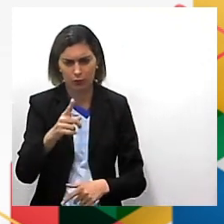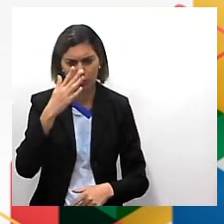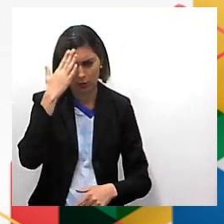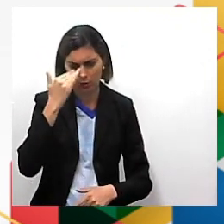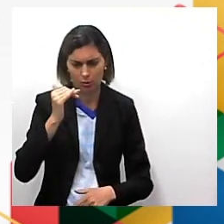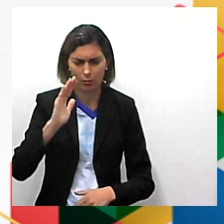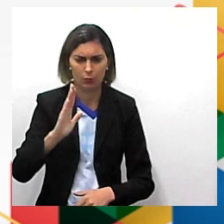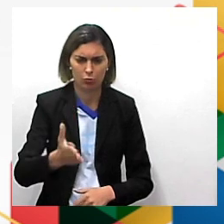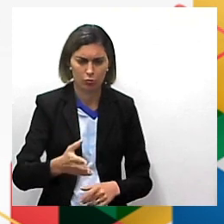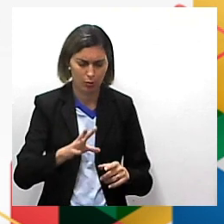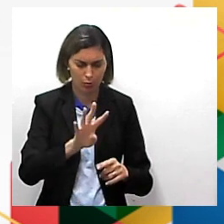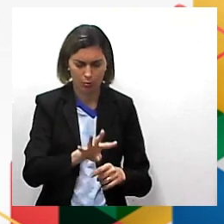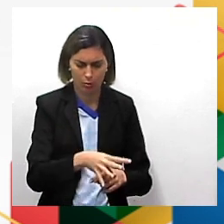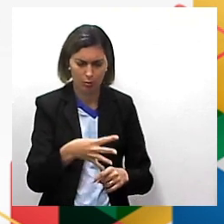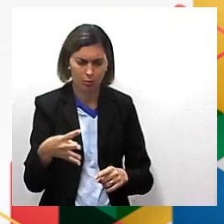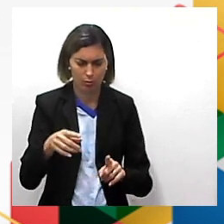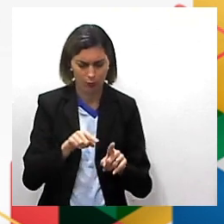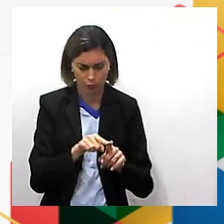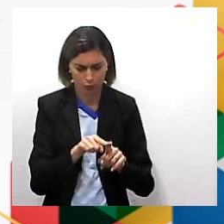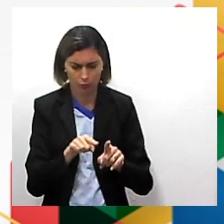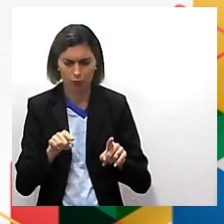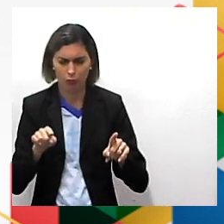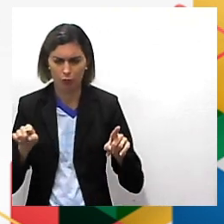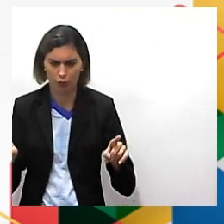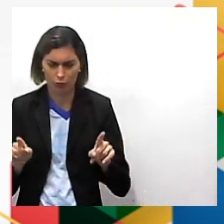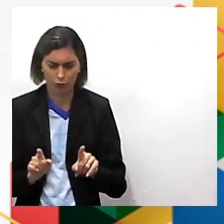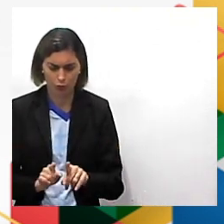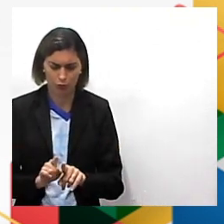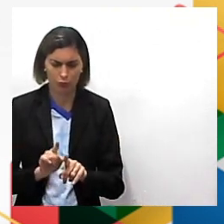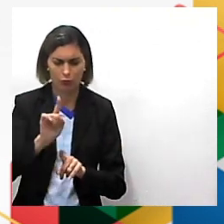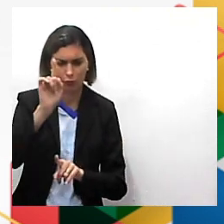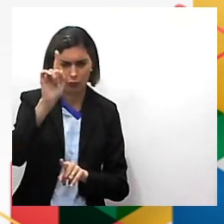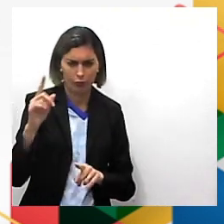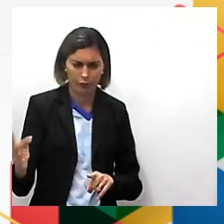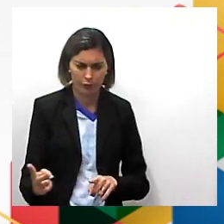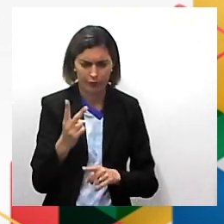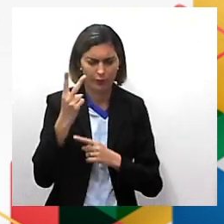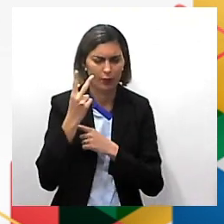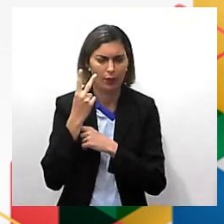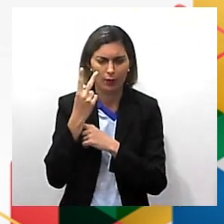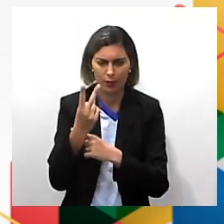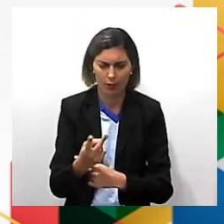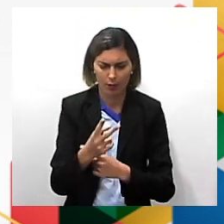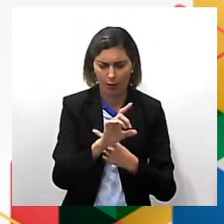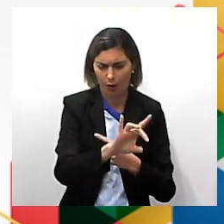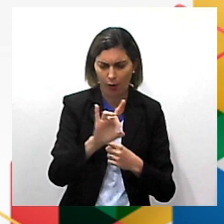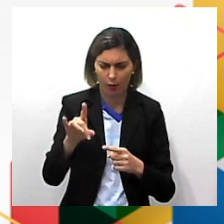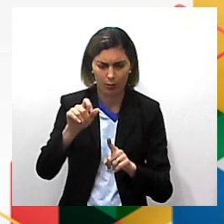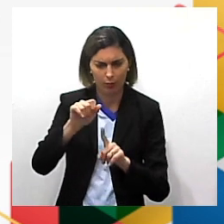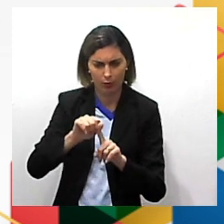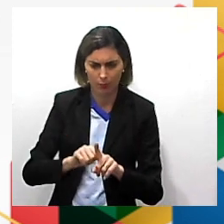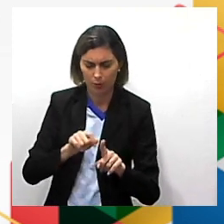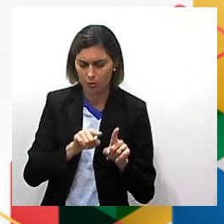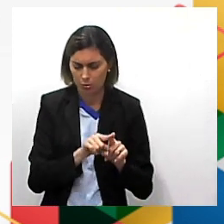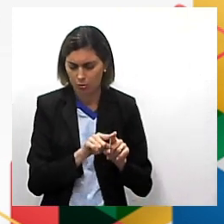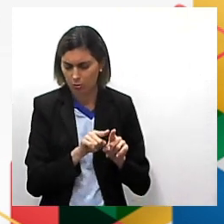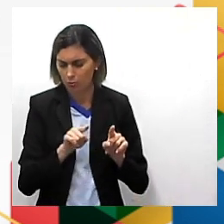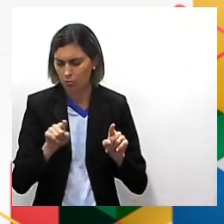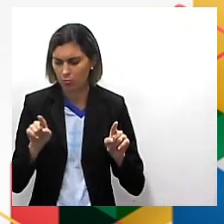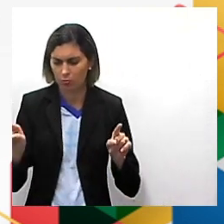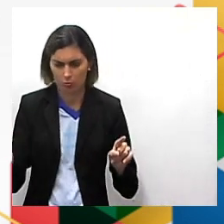o gráfico tem que ser uma reta. E se está aumentando o valor do empréstimo a cada mês, é uma reta